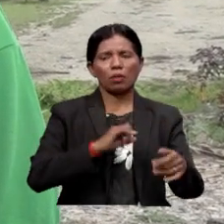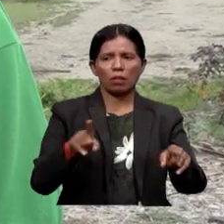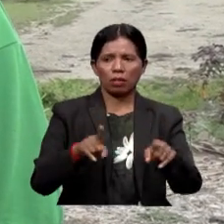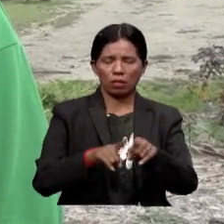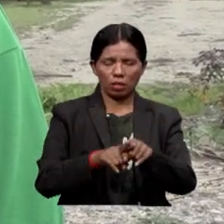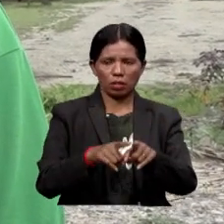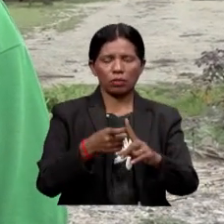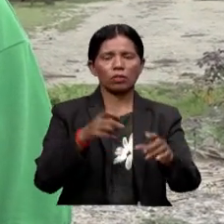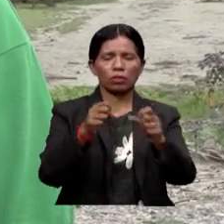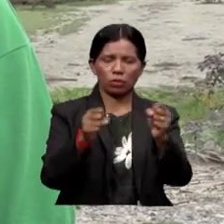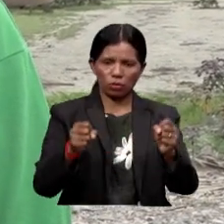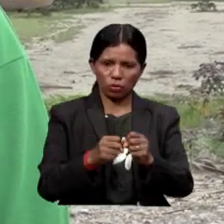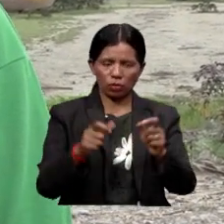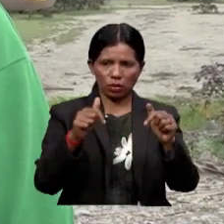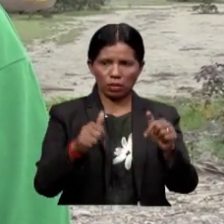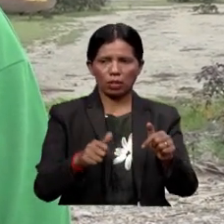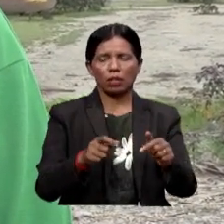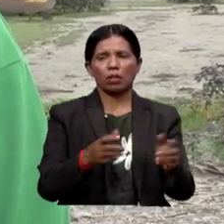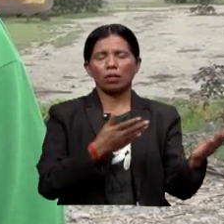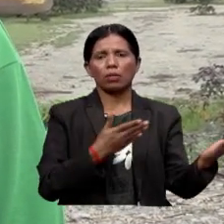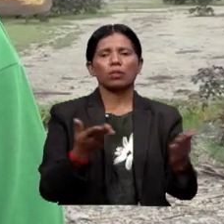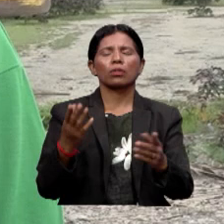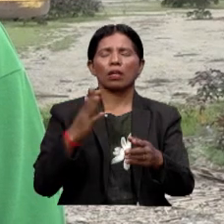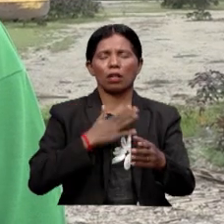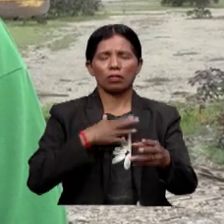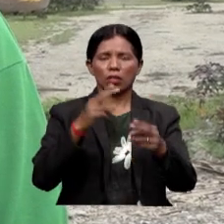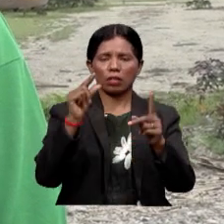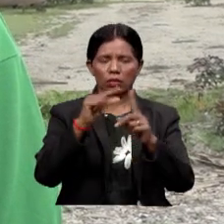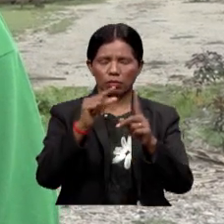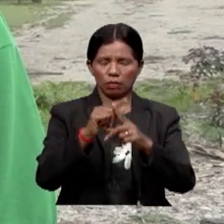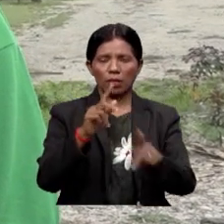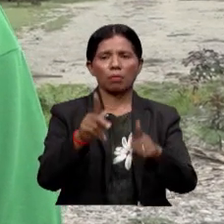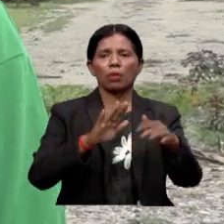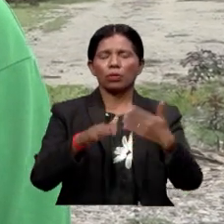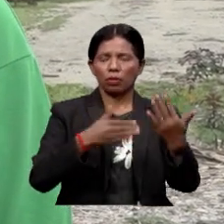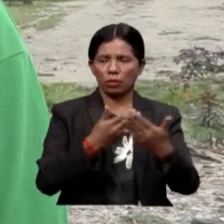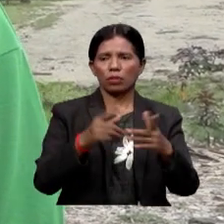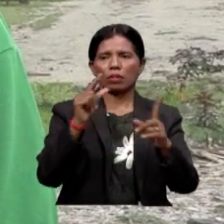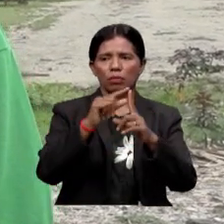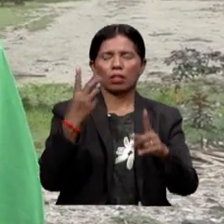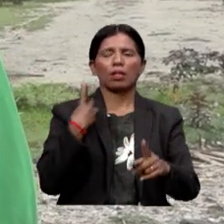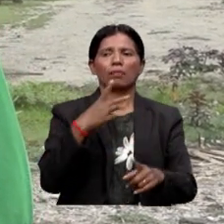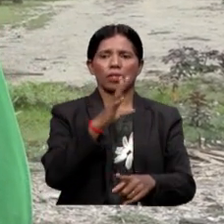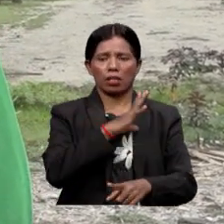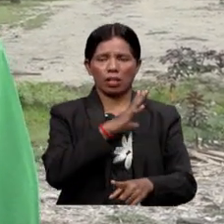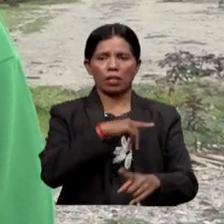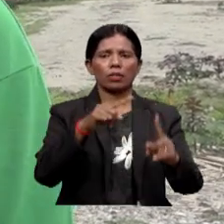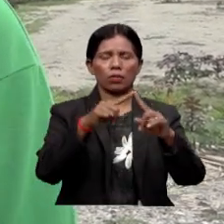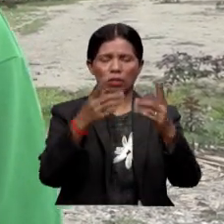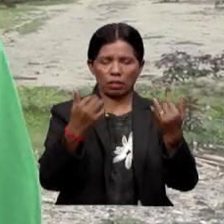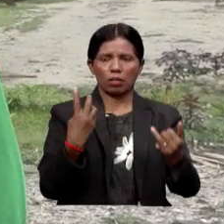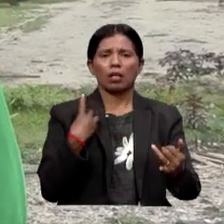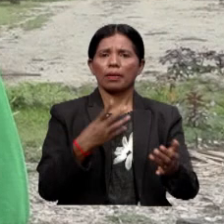delegado suku Ailili ni los hori hau ni lefuan mai be komendadi tomak ni lefuan ne mak ami hento agora ne Nema ame